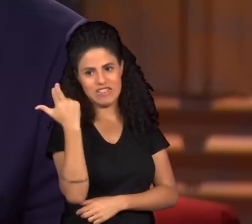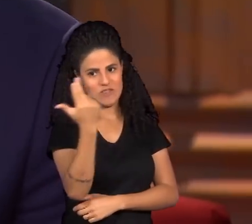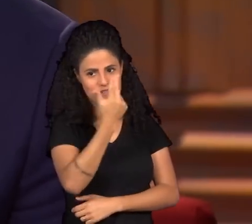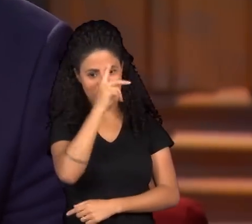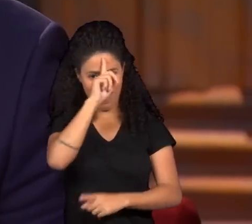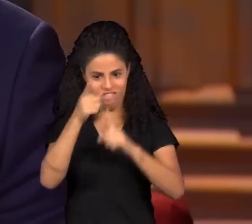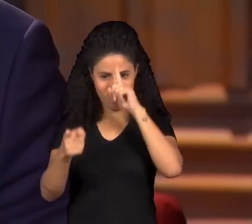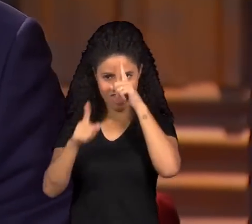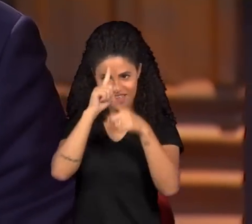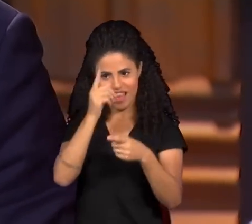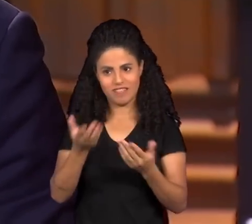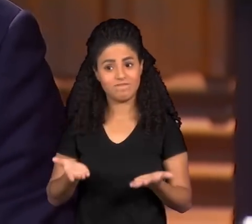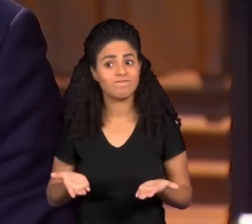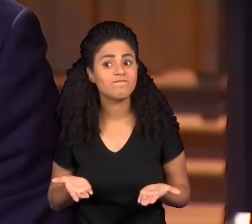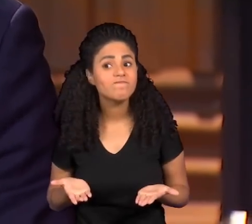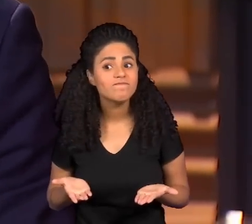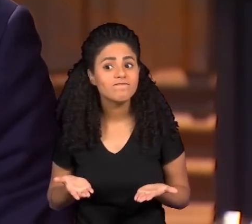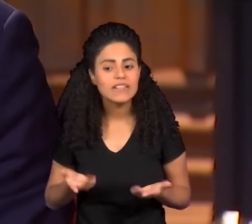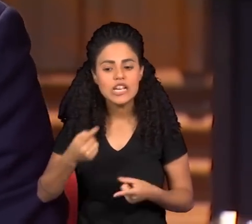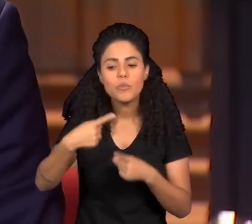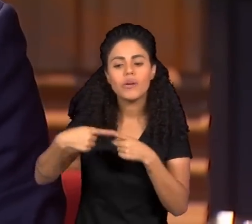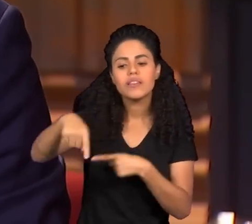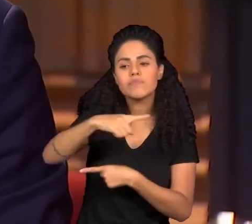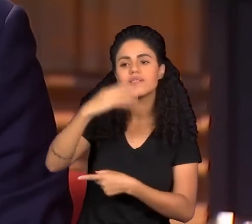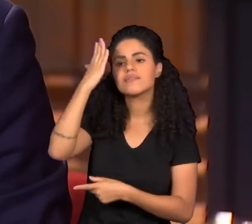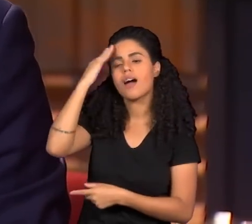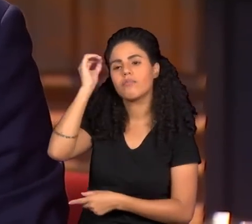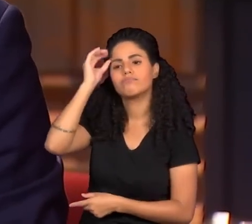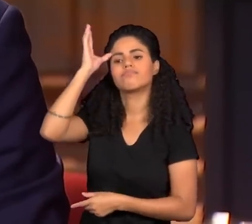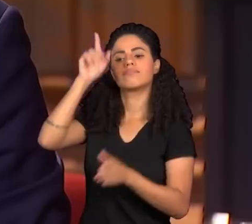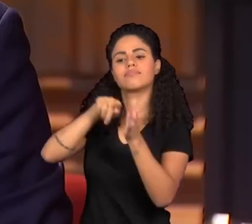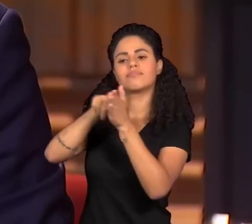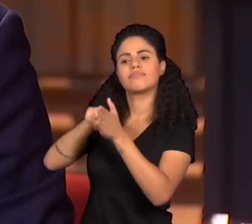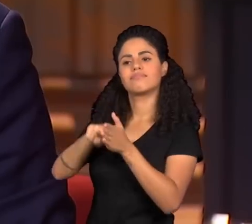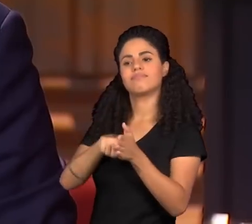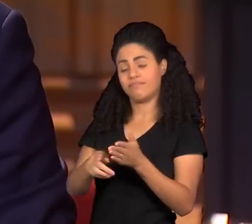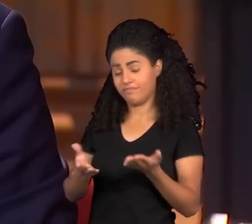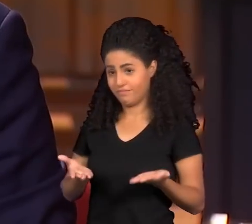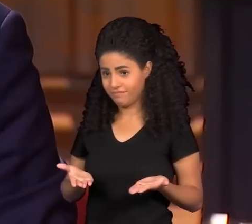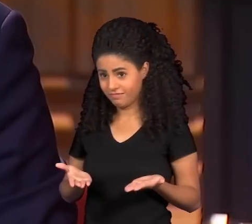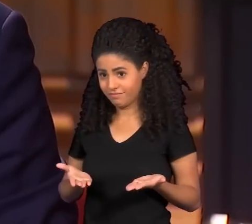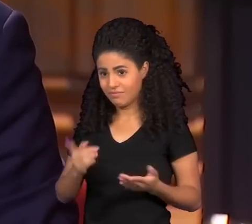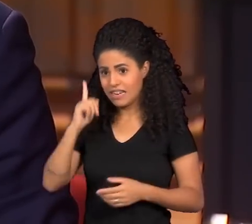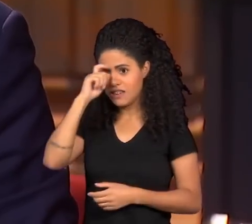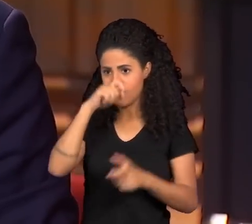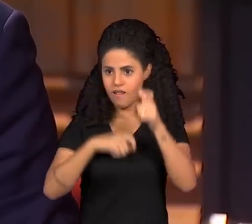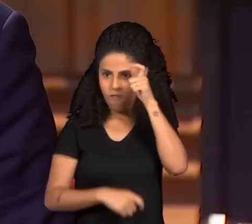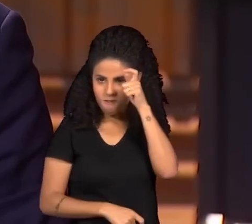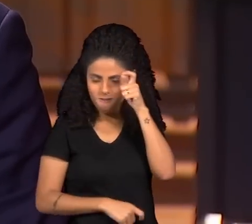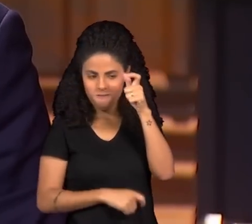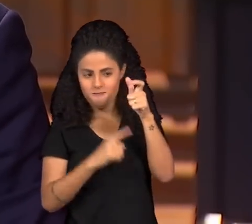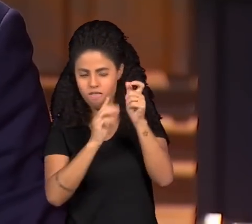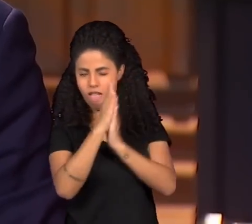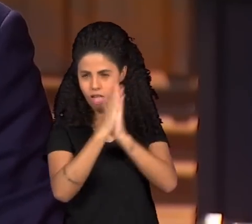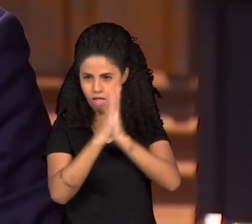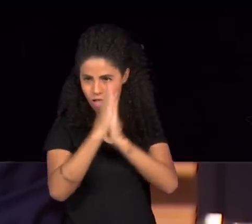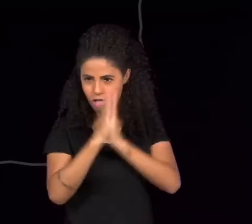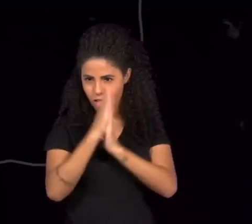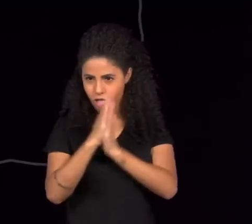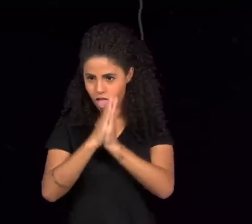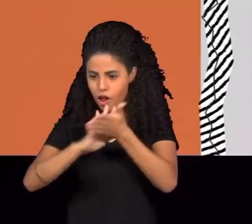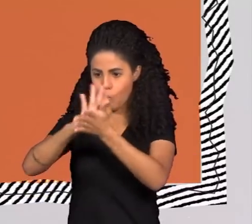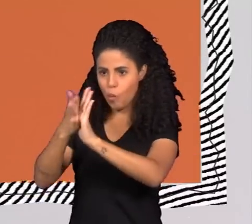há duas iniciativas muito fortes do inimigo: destruir a igreja e destruir a